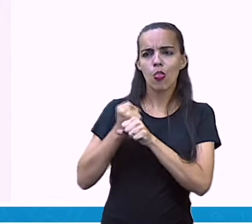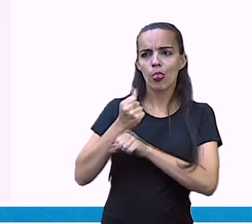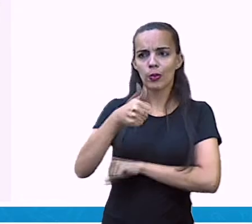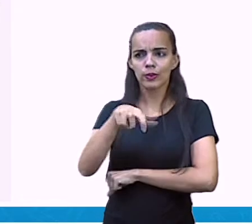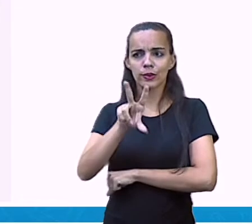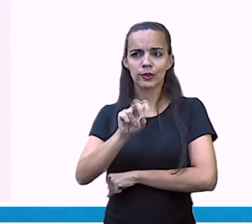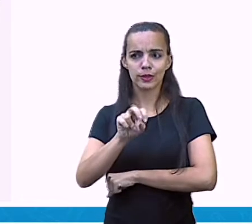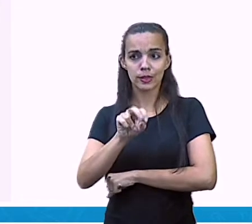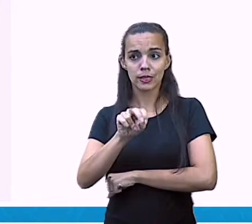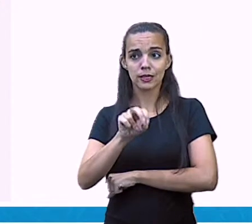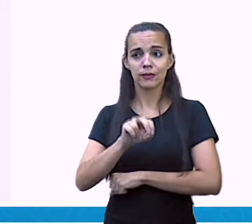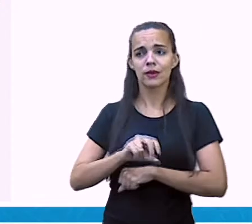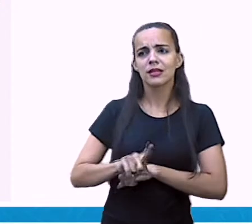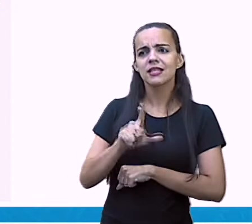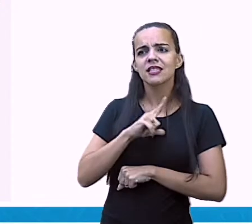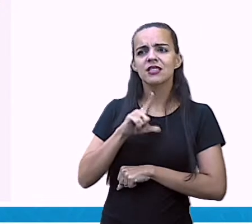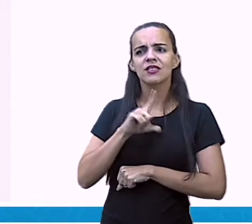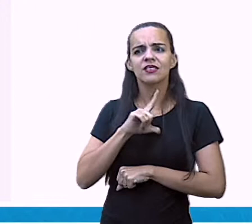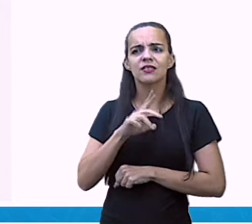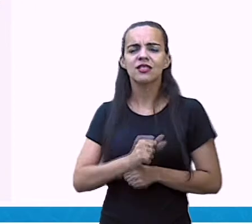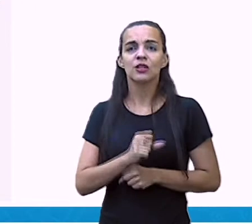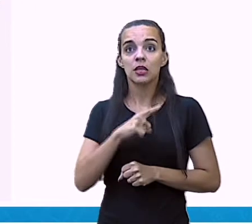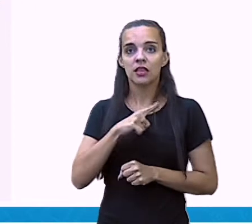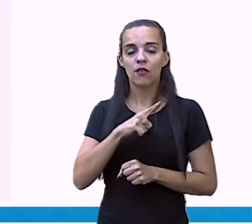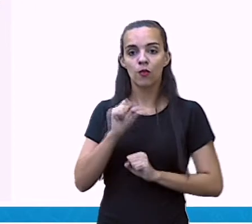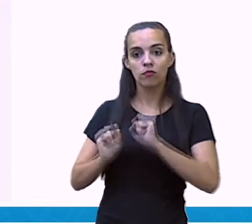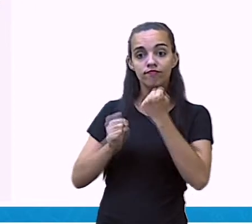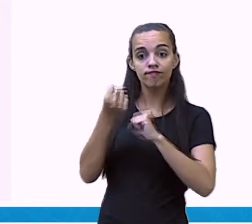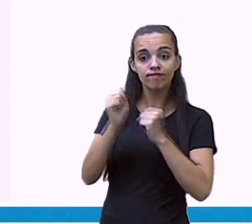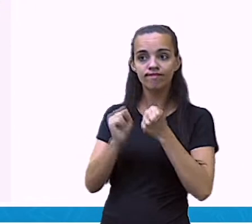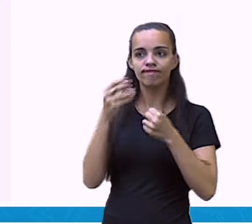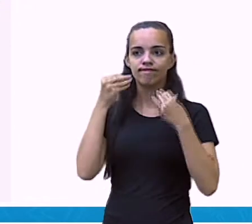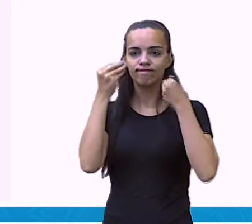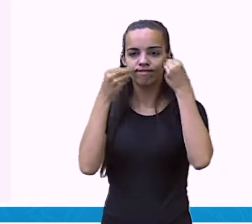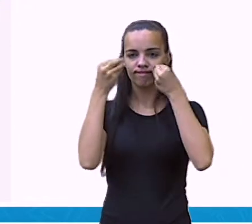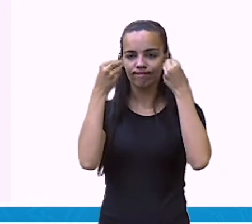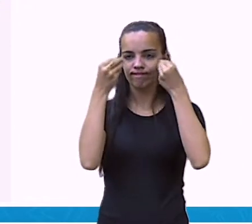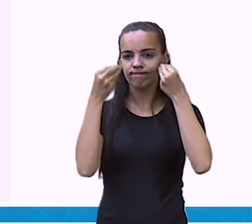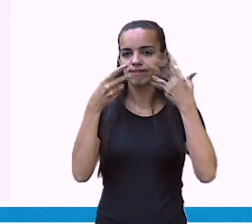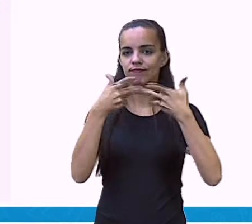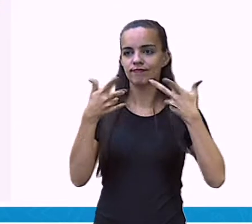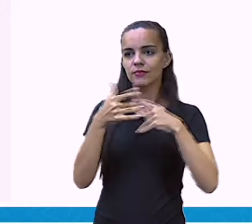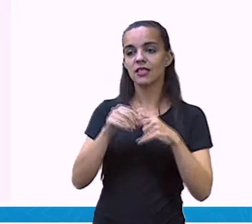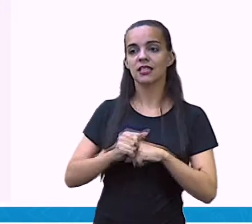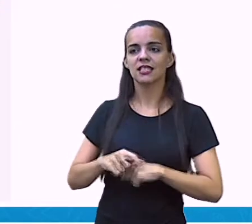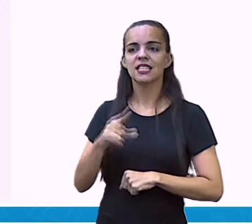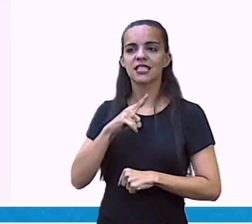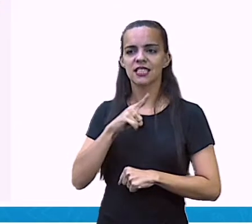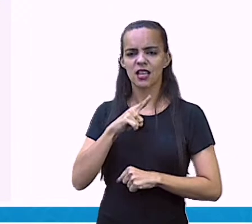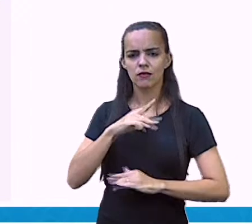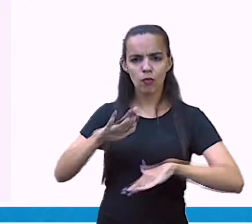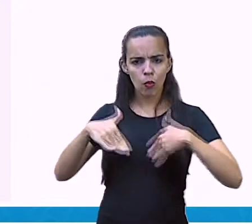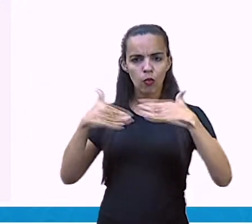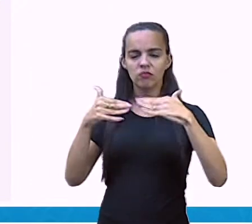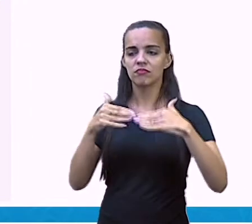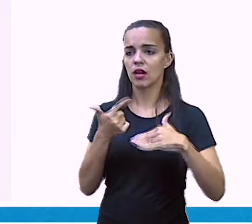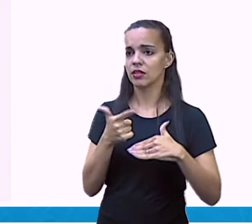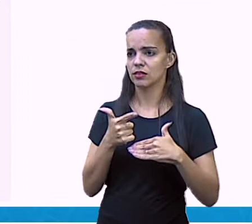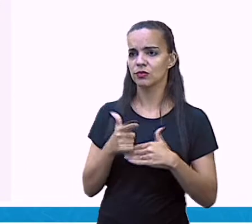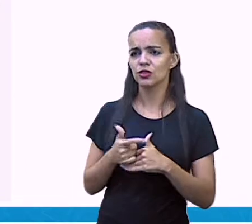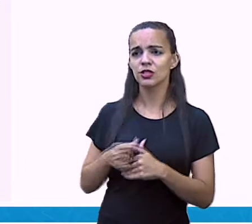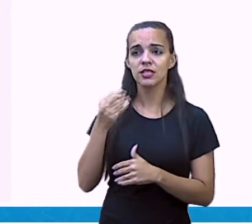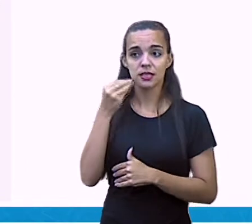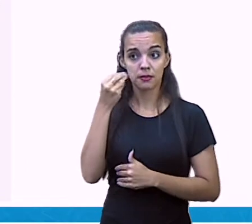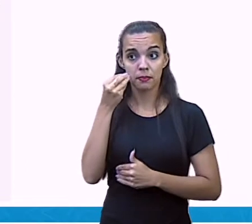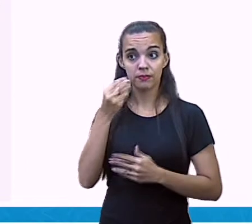alta costura e a indústria de cosmética irão se desenvolver sem precedentes. Daí